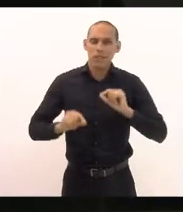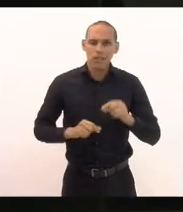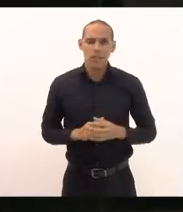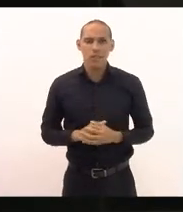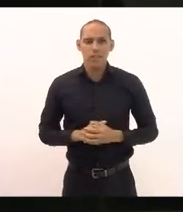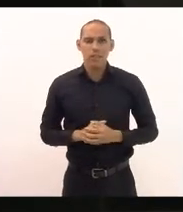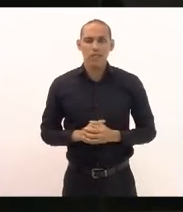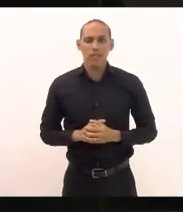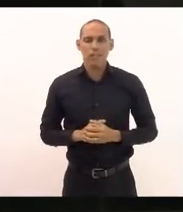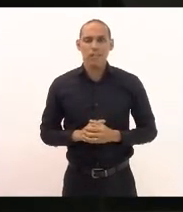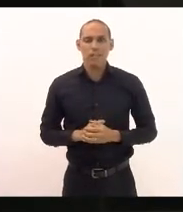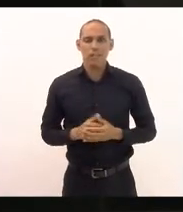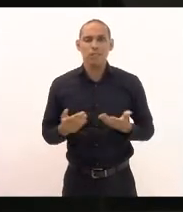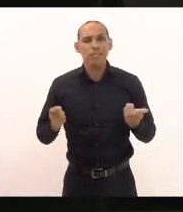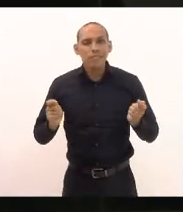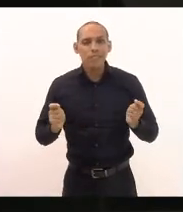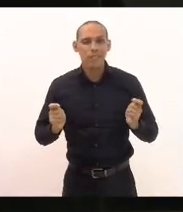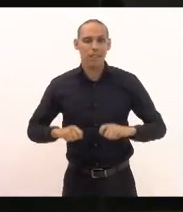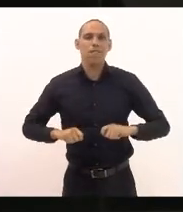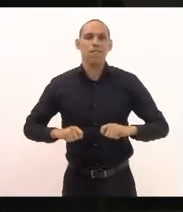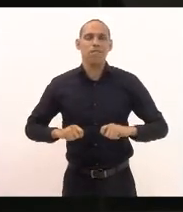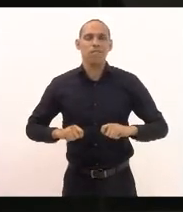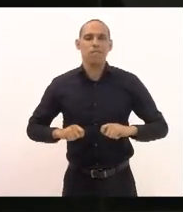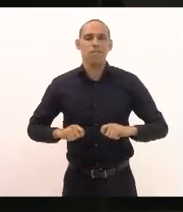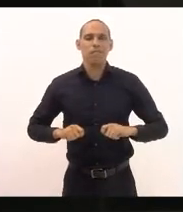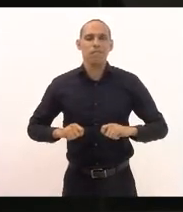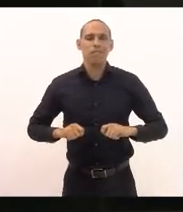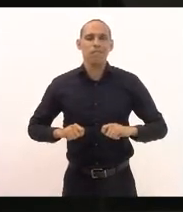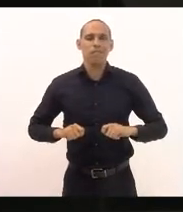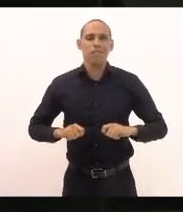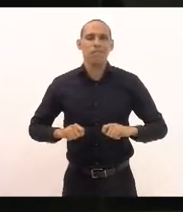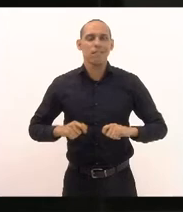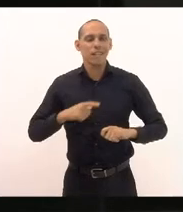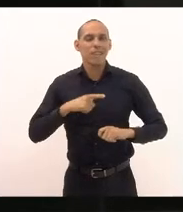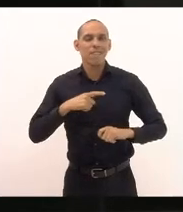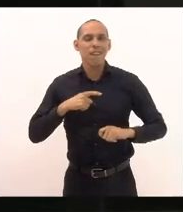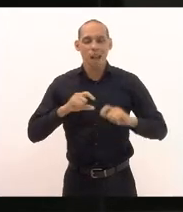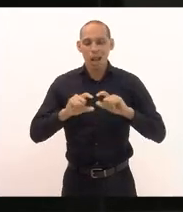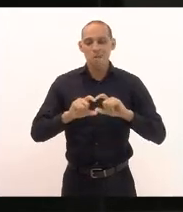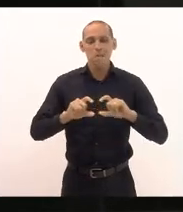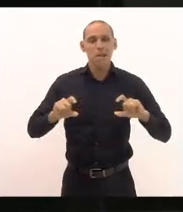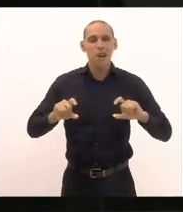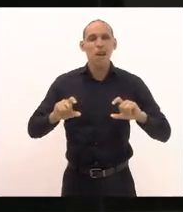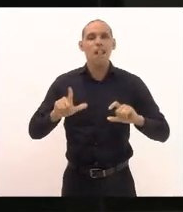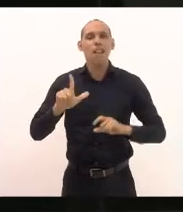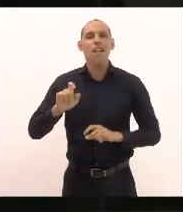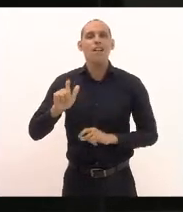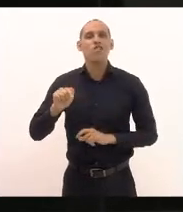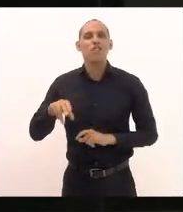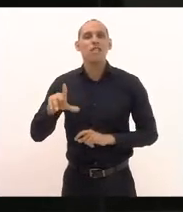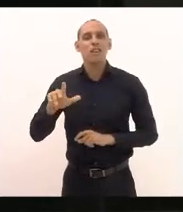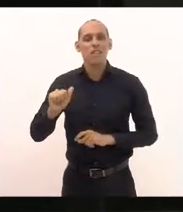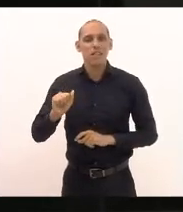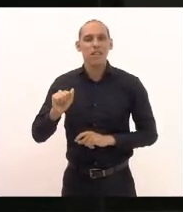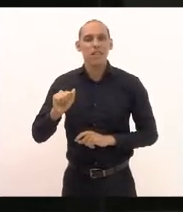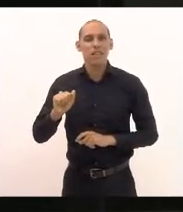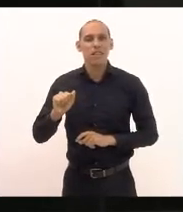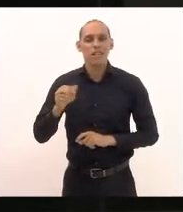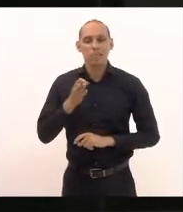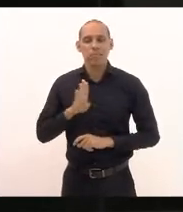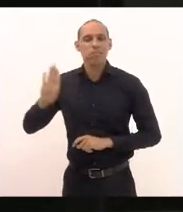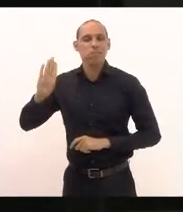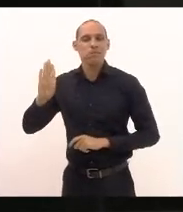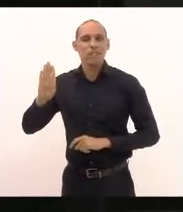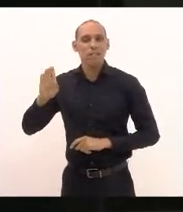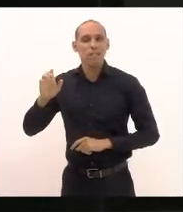a possibilidade de ter uma legenda e ser candidato, mas um pouco mais do que isso, garantir